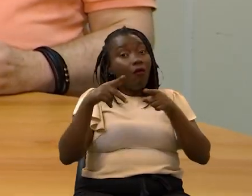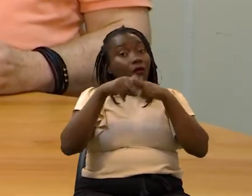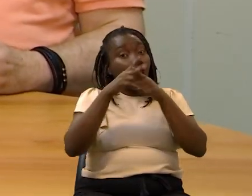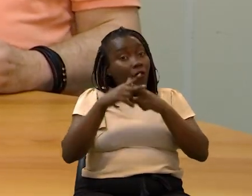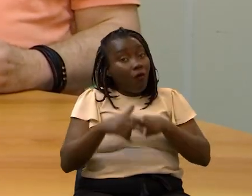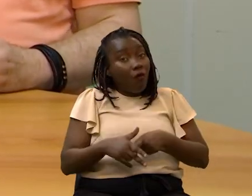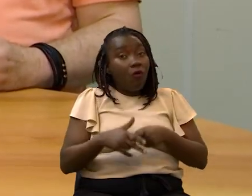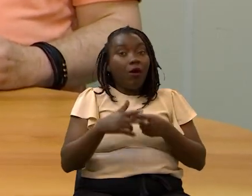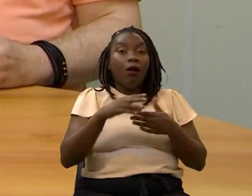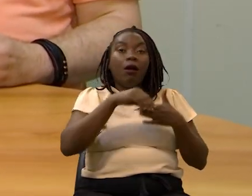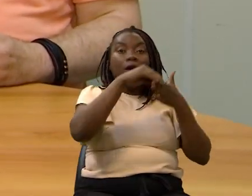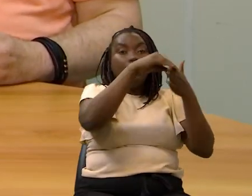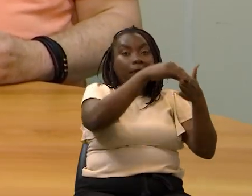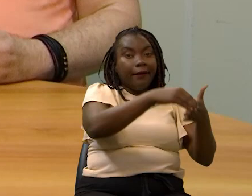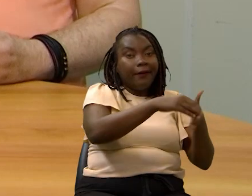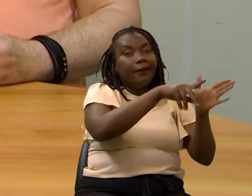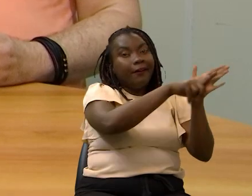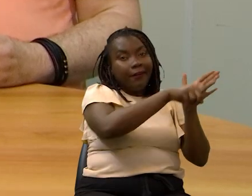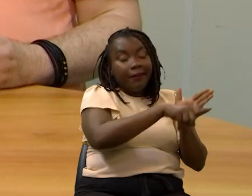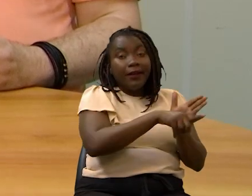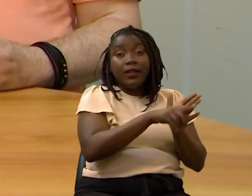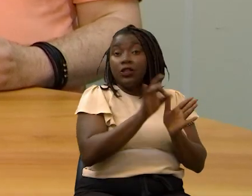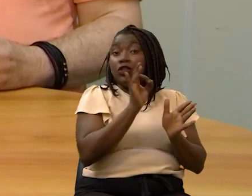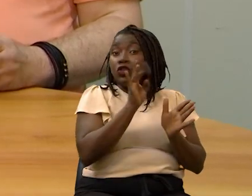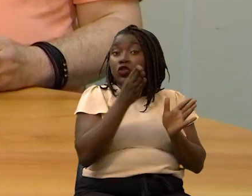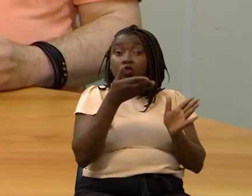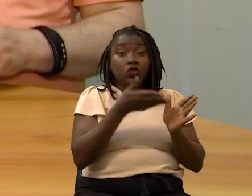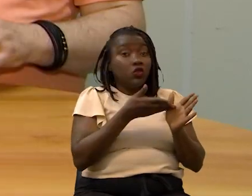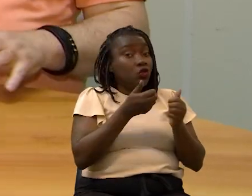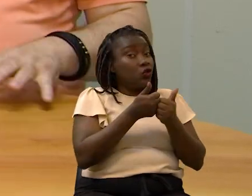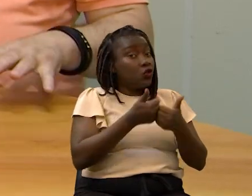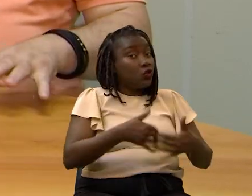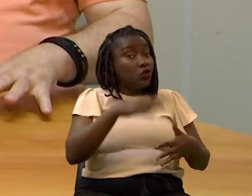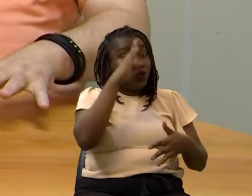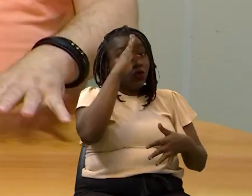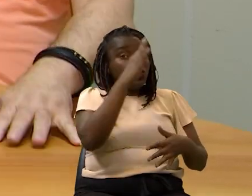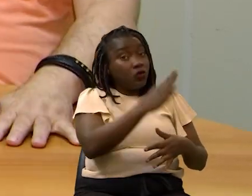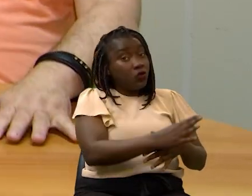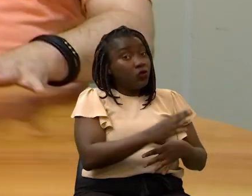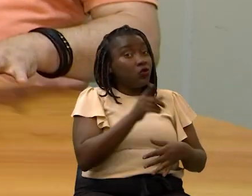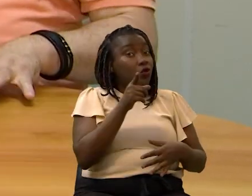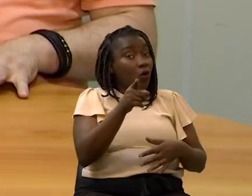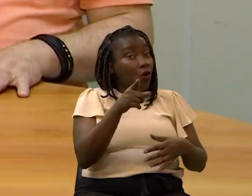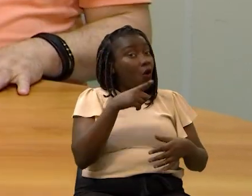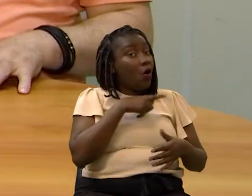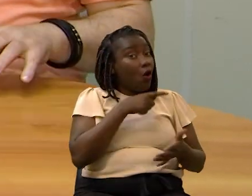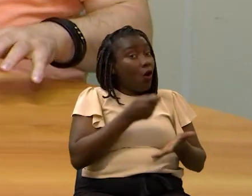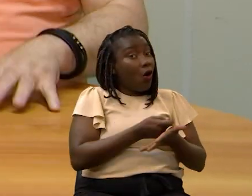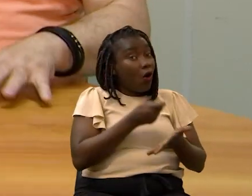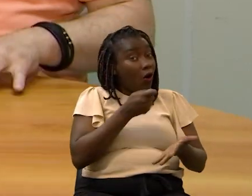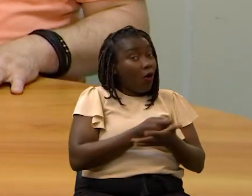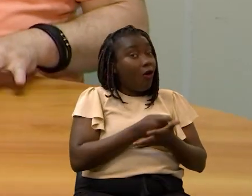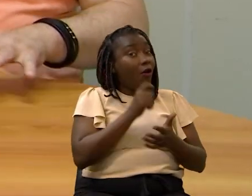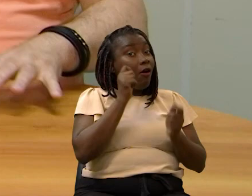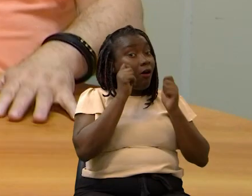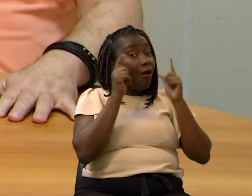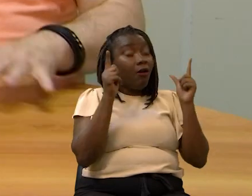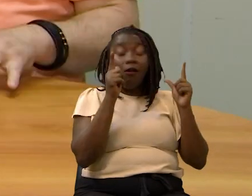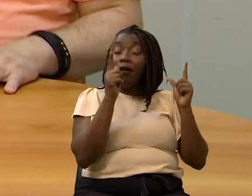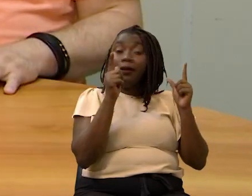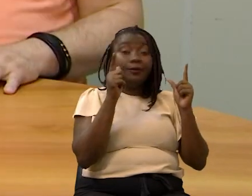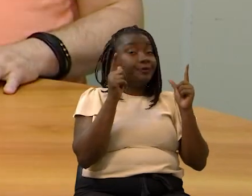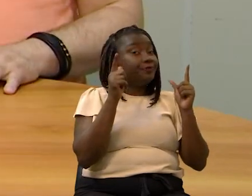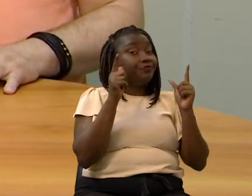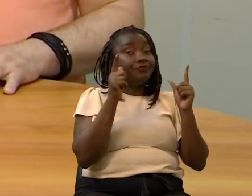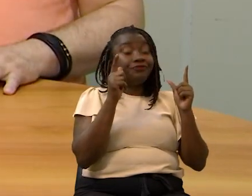o alinhamento, vai levar na revisão e tal. Então, mas não é só esses custos diretos que você tem que levar